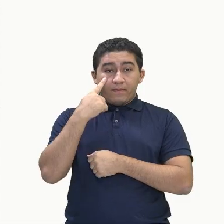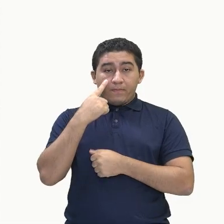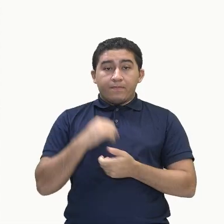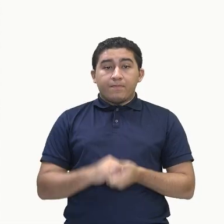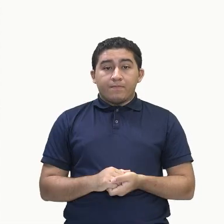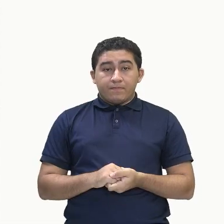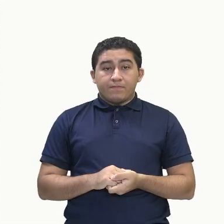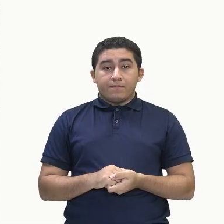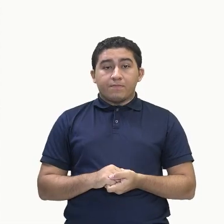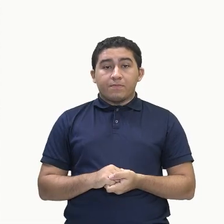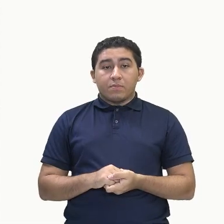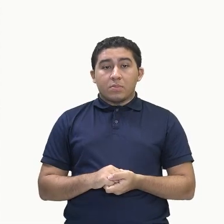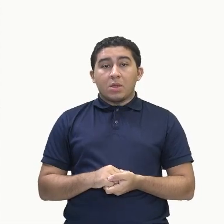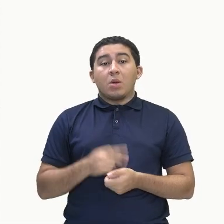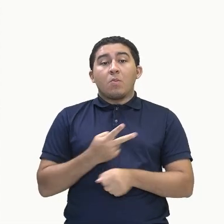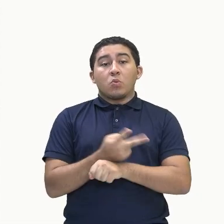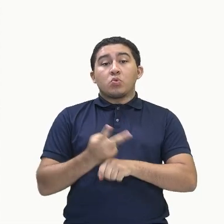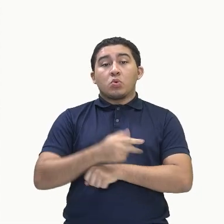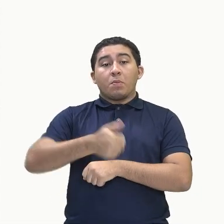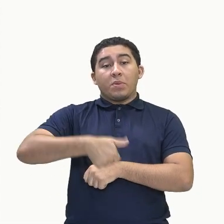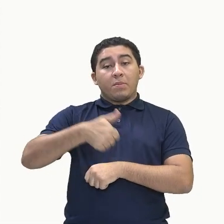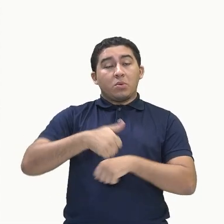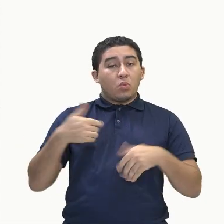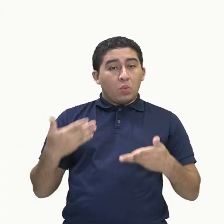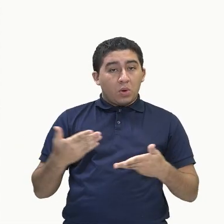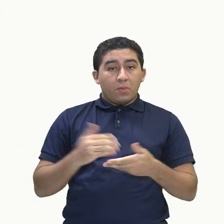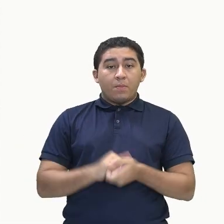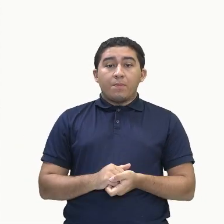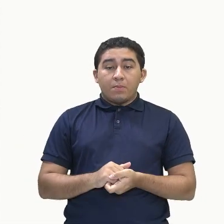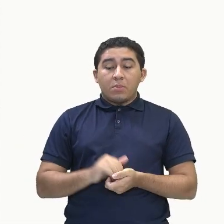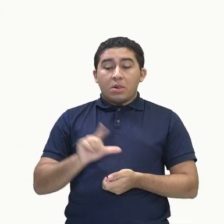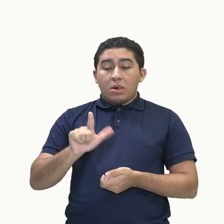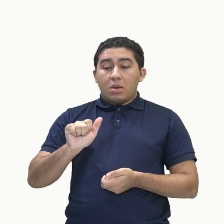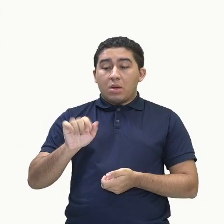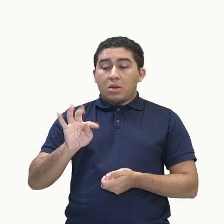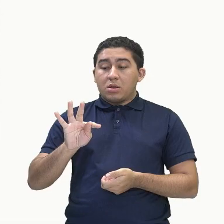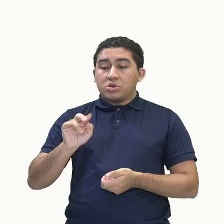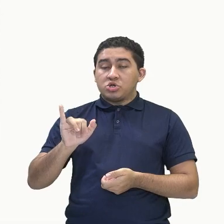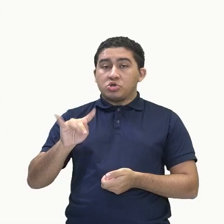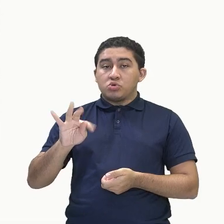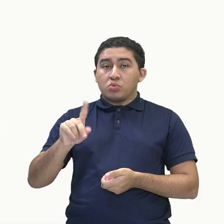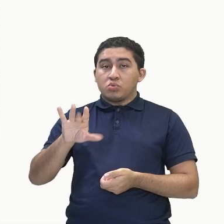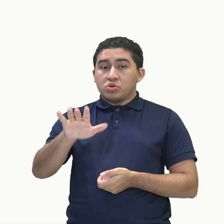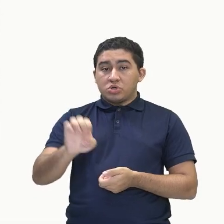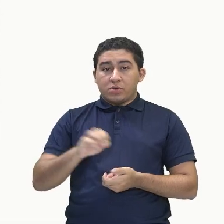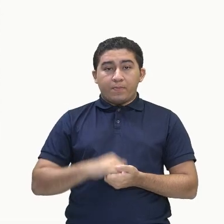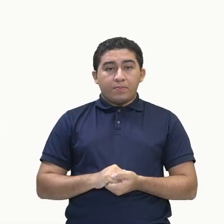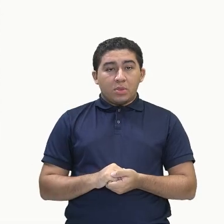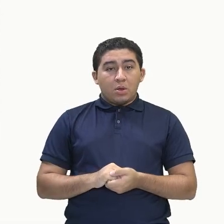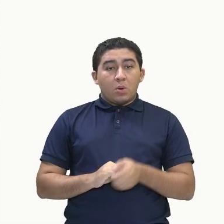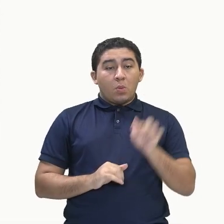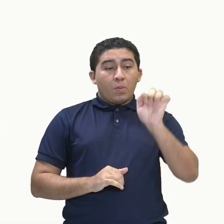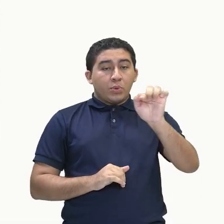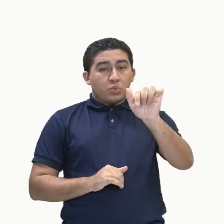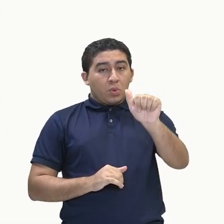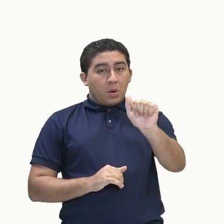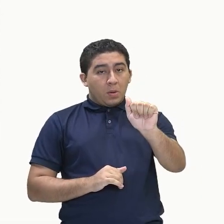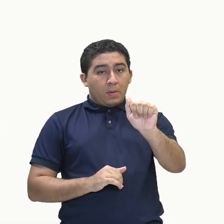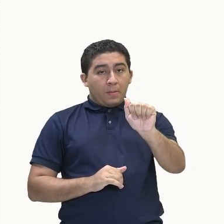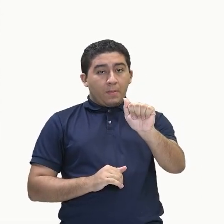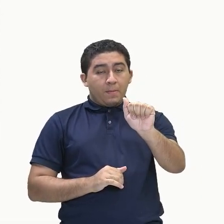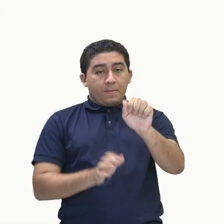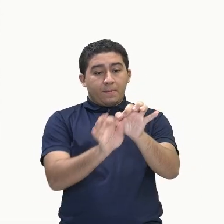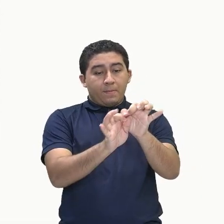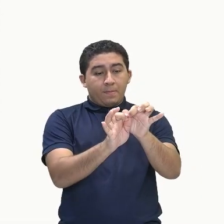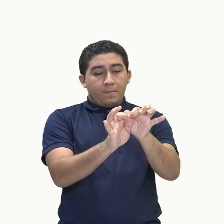Eu procuro primeiro quem? Latitude, né? Então, vamos ver aqui o ponto A, olha. No meu ponto A, olha, eu tenho aí,